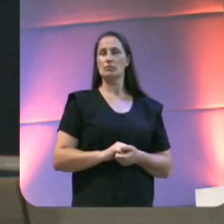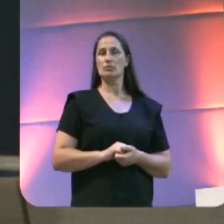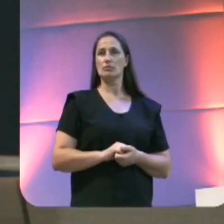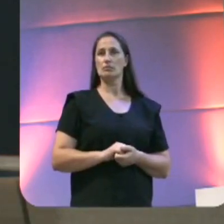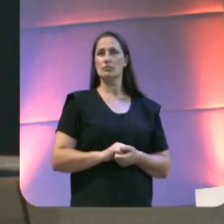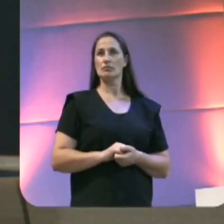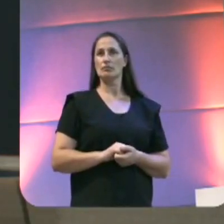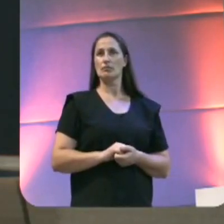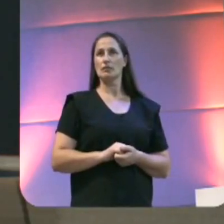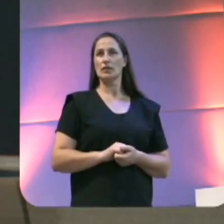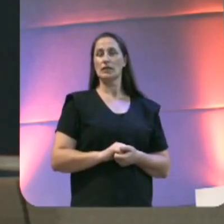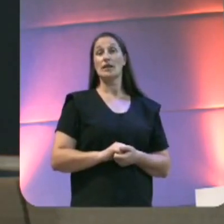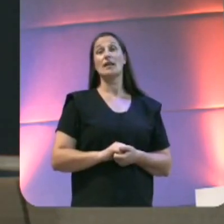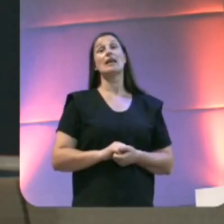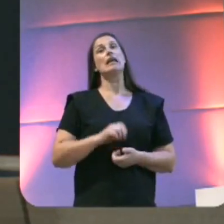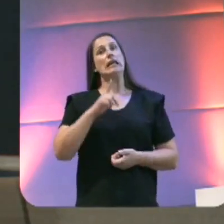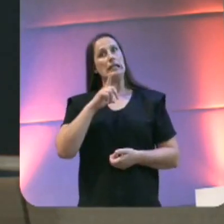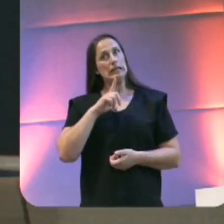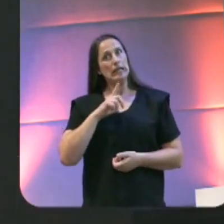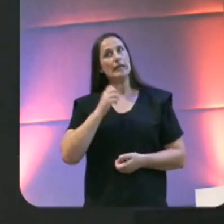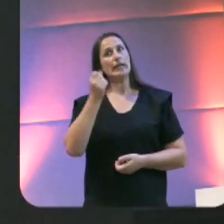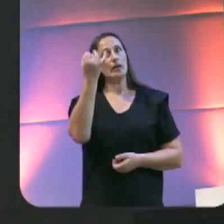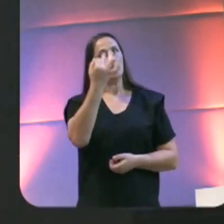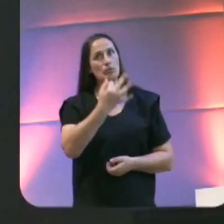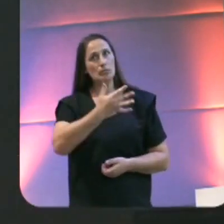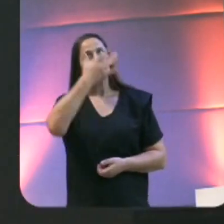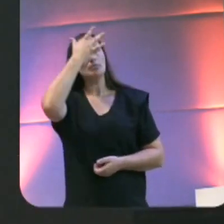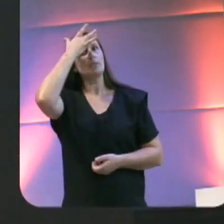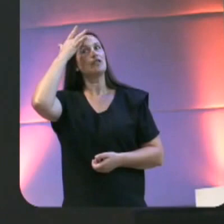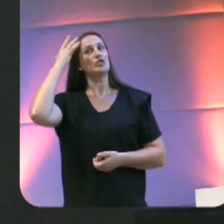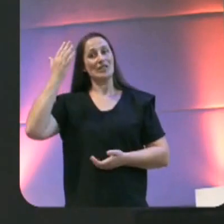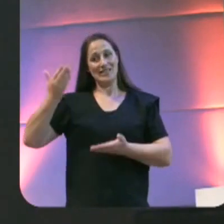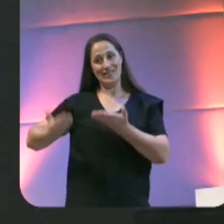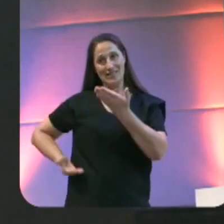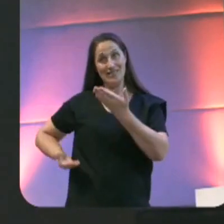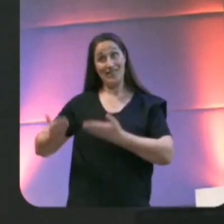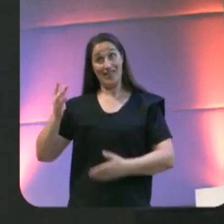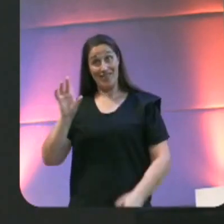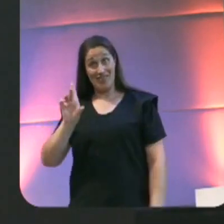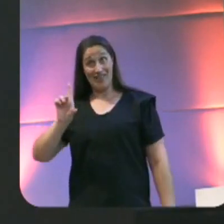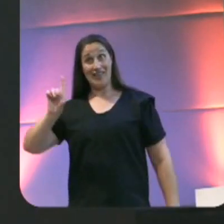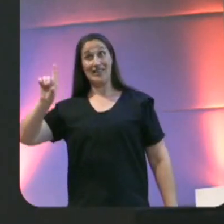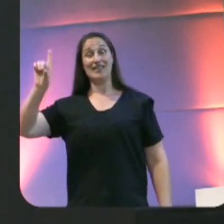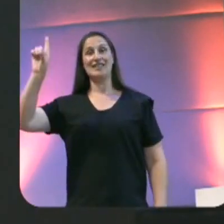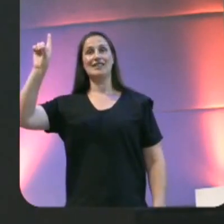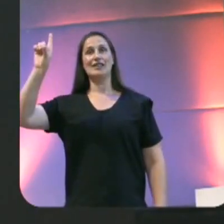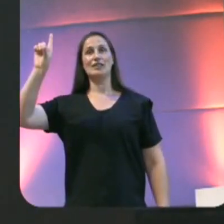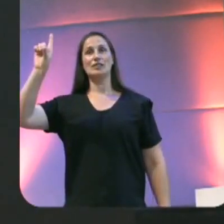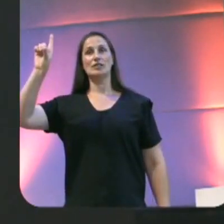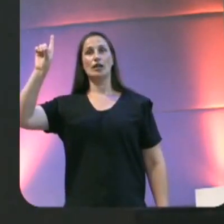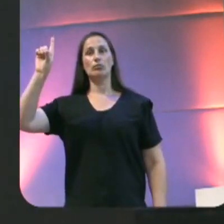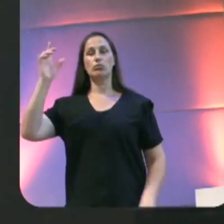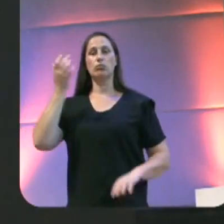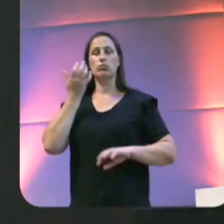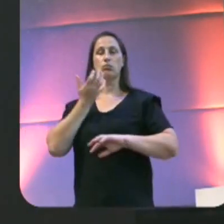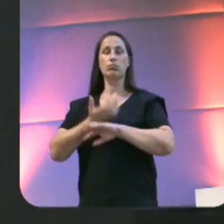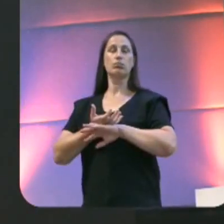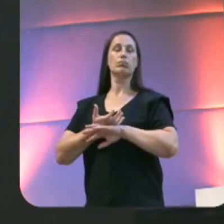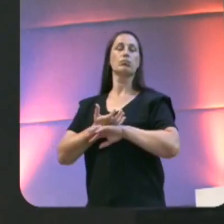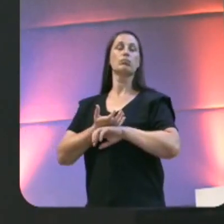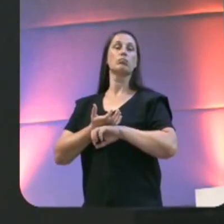Há muitos servos do Senhor andando nessa terra de tanque vazio,